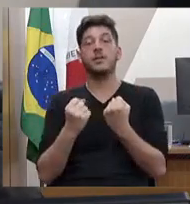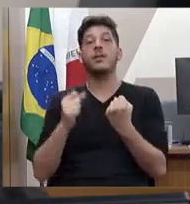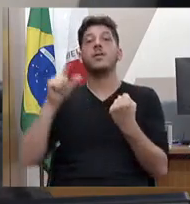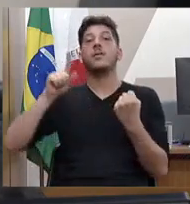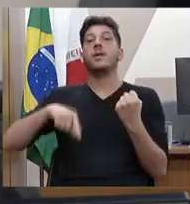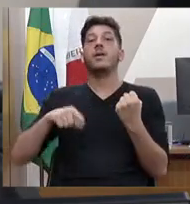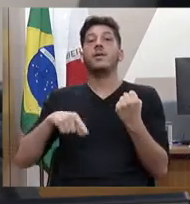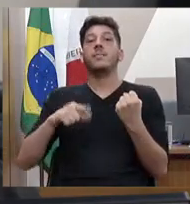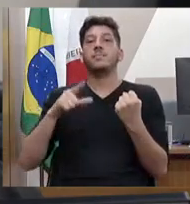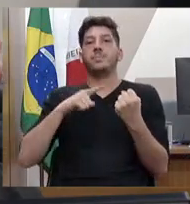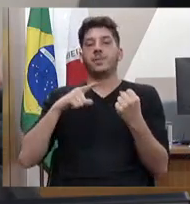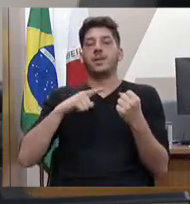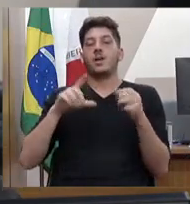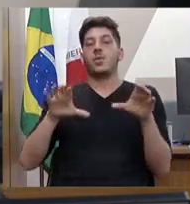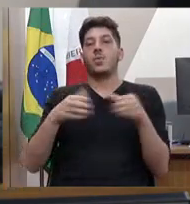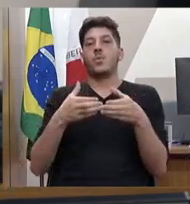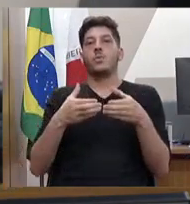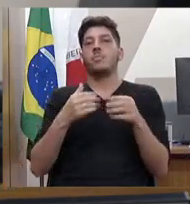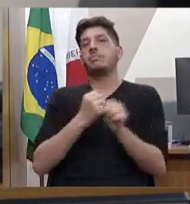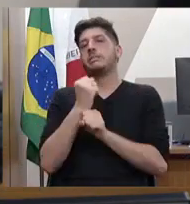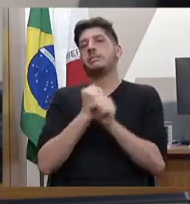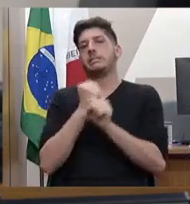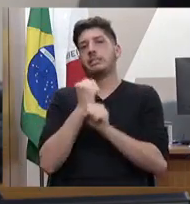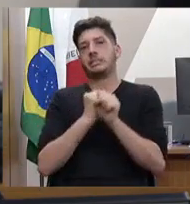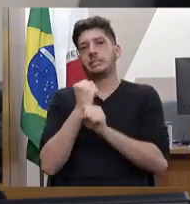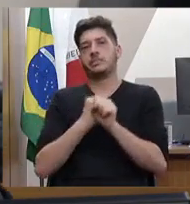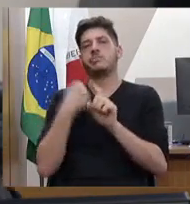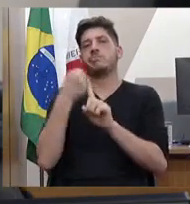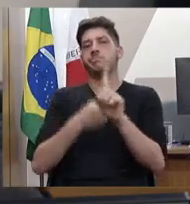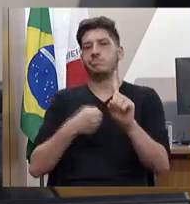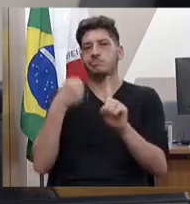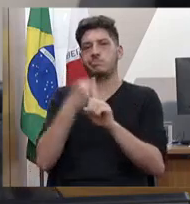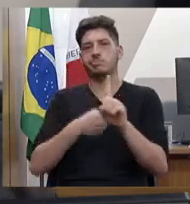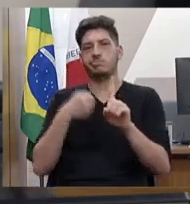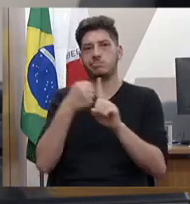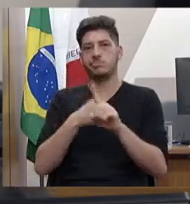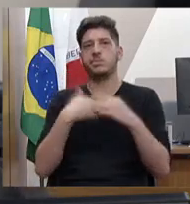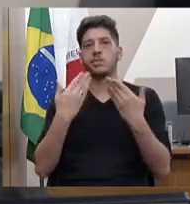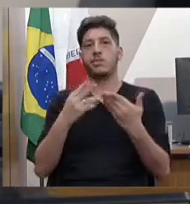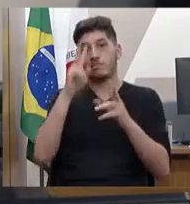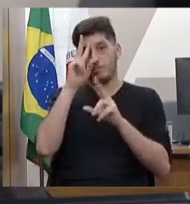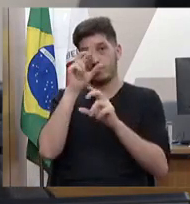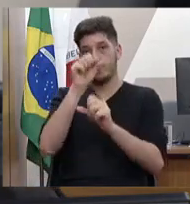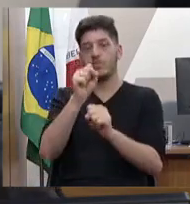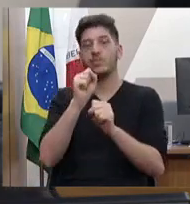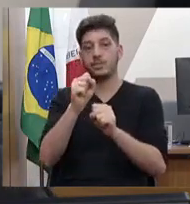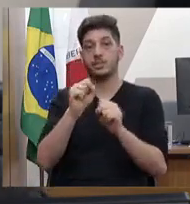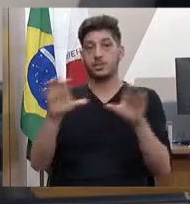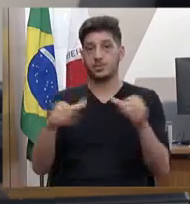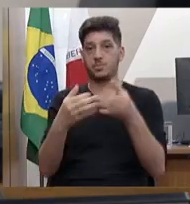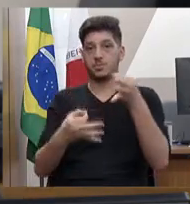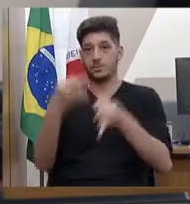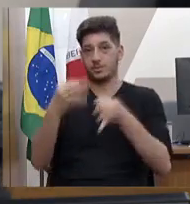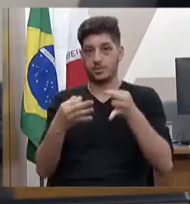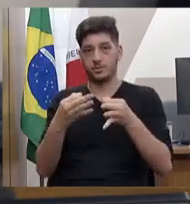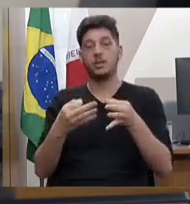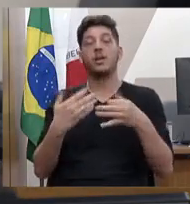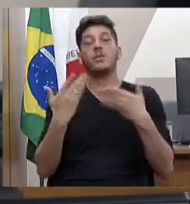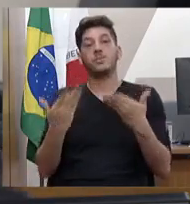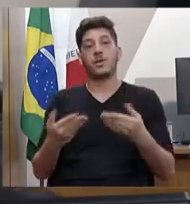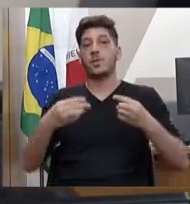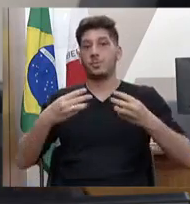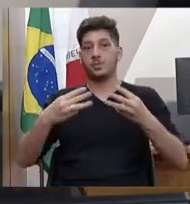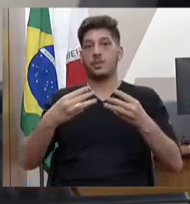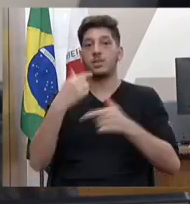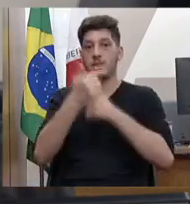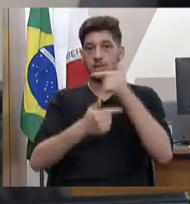já tem um fórum que tem tantos anos batalhando então é fortalecer esse fórum eu coloco o ministério a trabalho